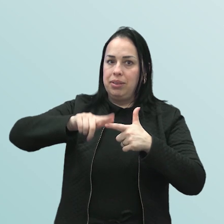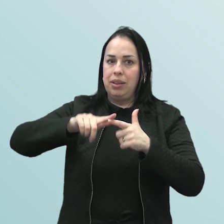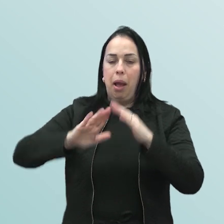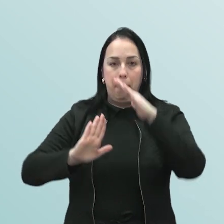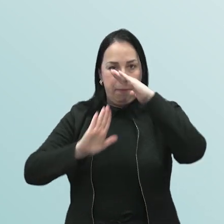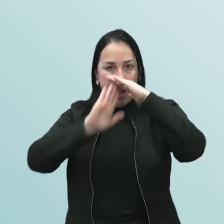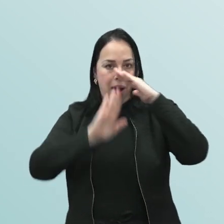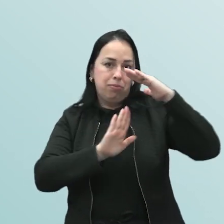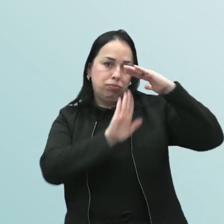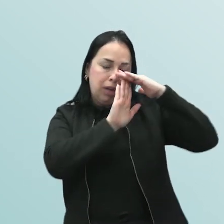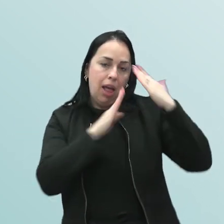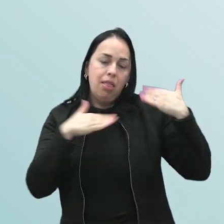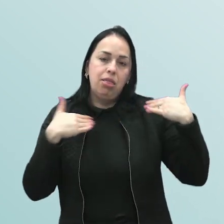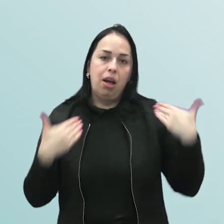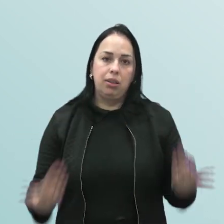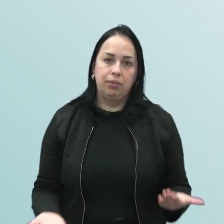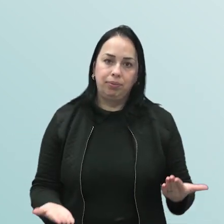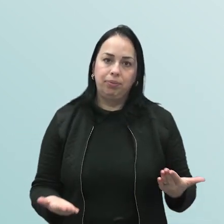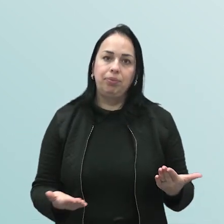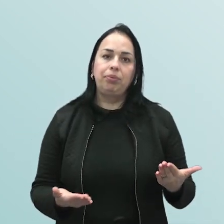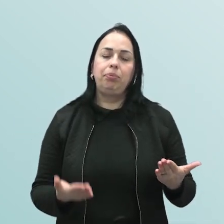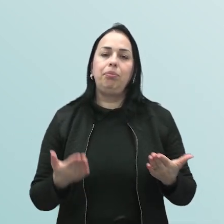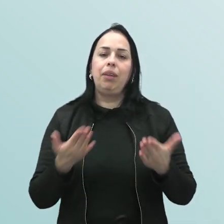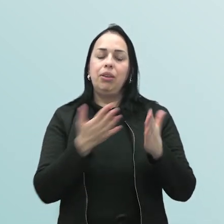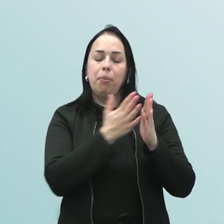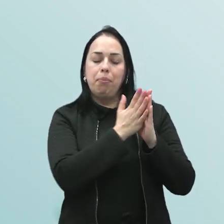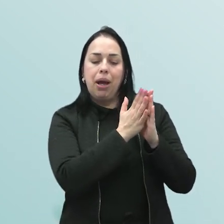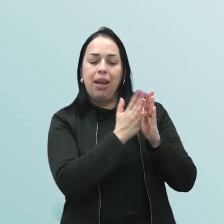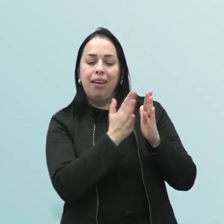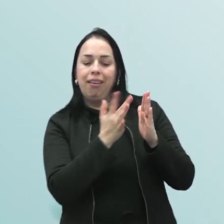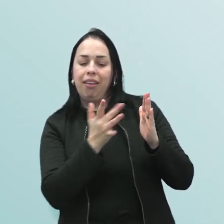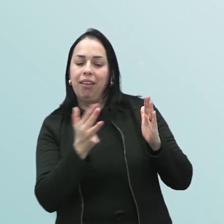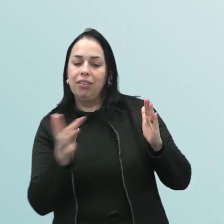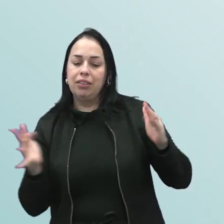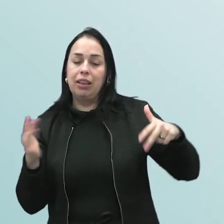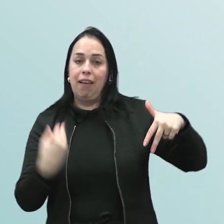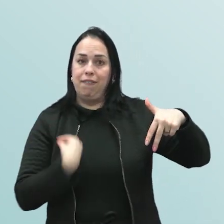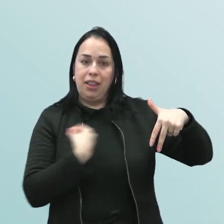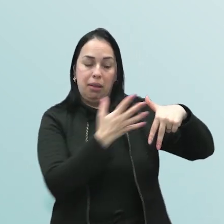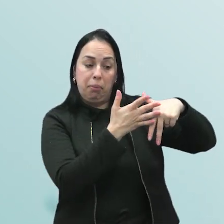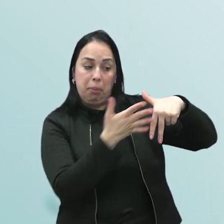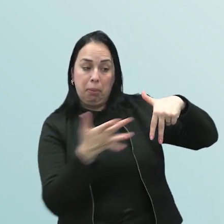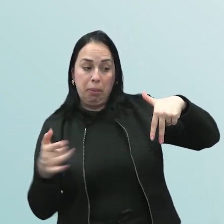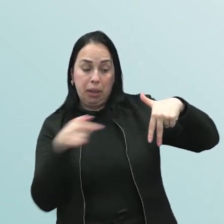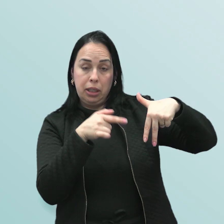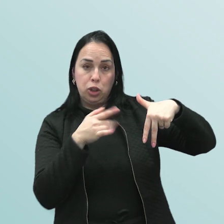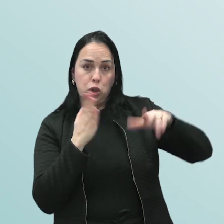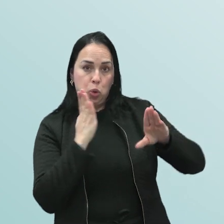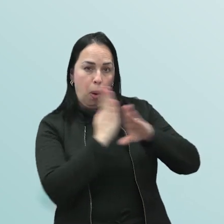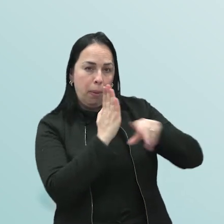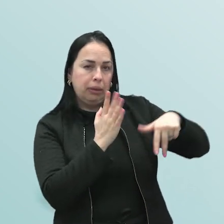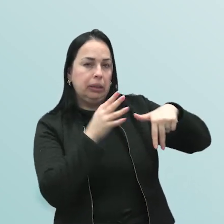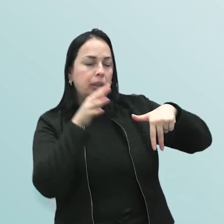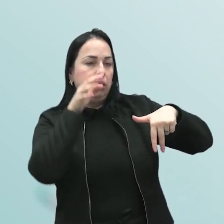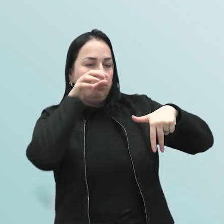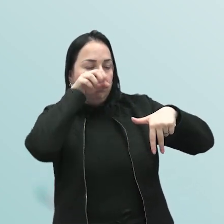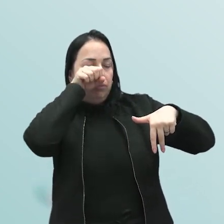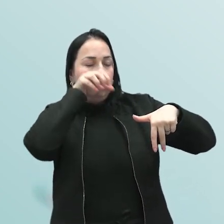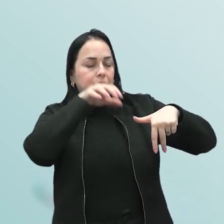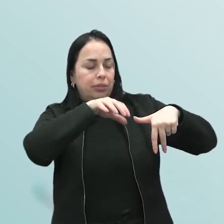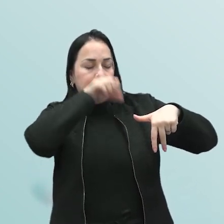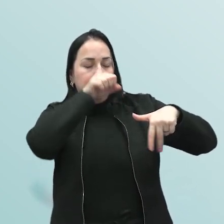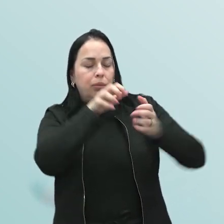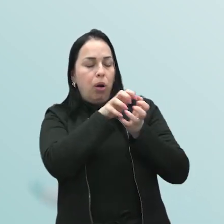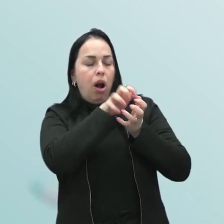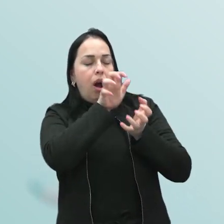de vias aéreas. Então, ao longo do tempo, um paciente como esse, que apresenta alterações de